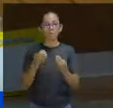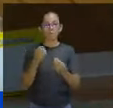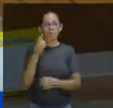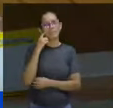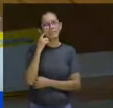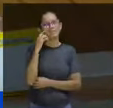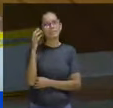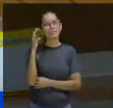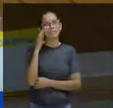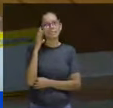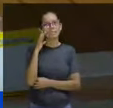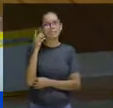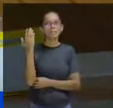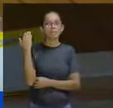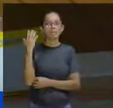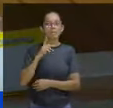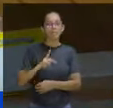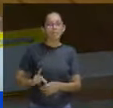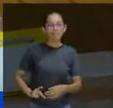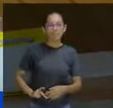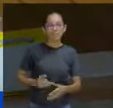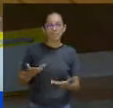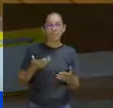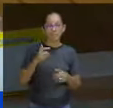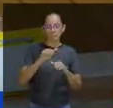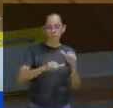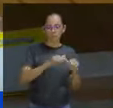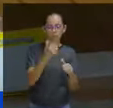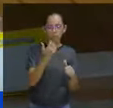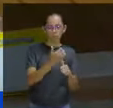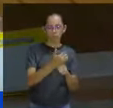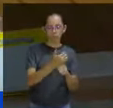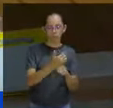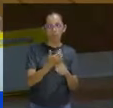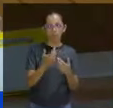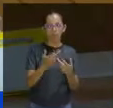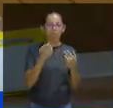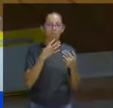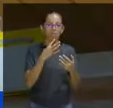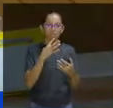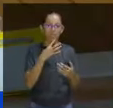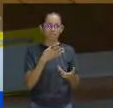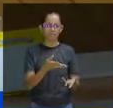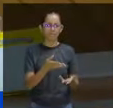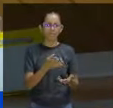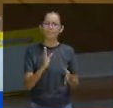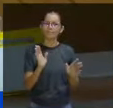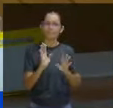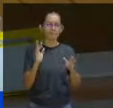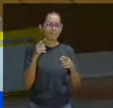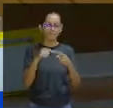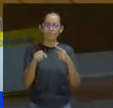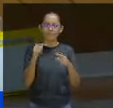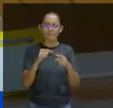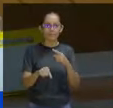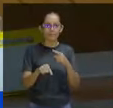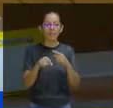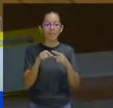veio e regularizou mais tempo depois. Nós estamos falando de uma prestação de 2022.